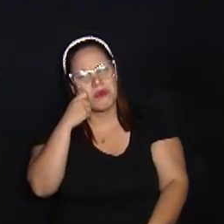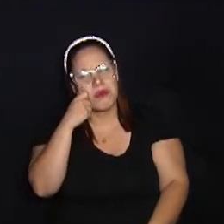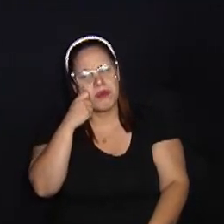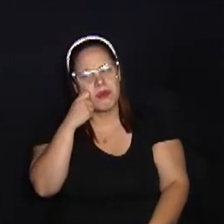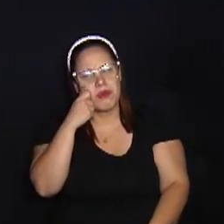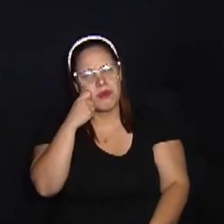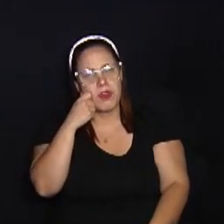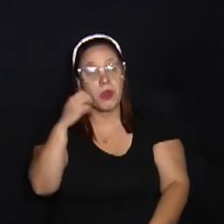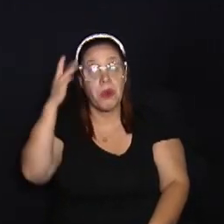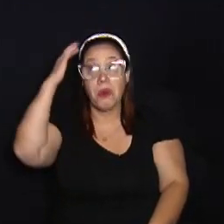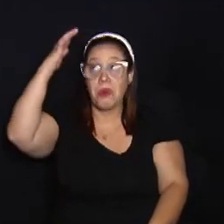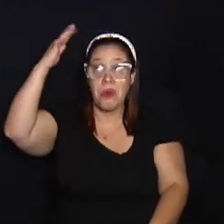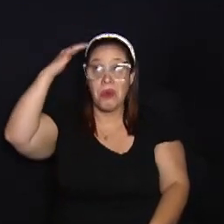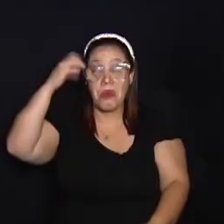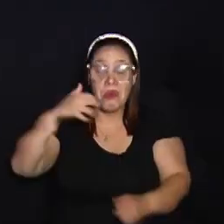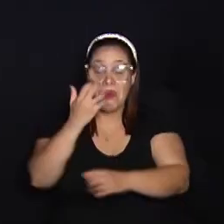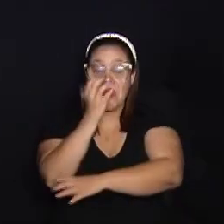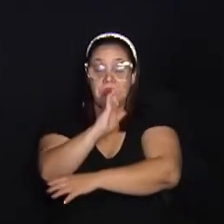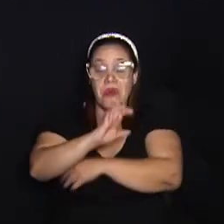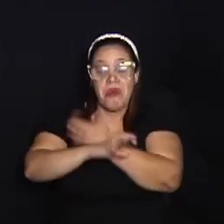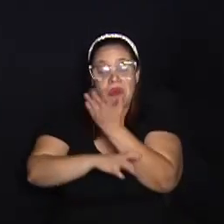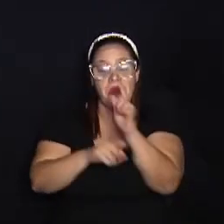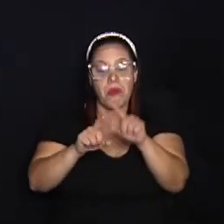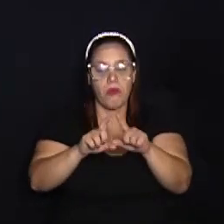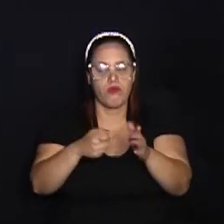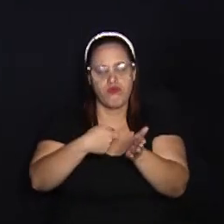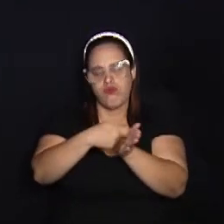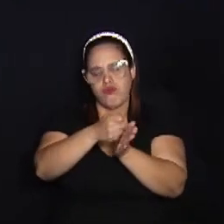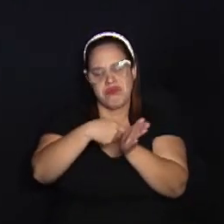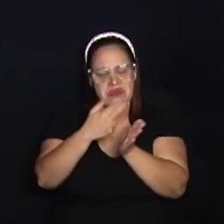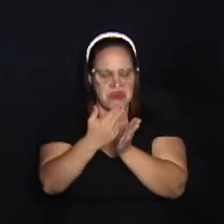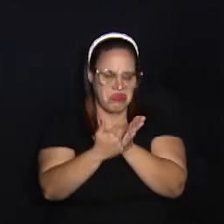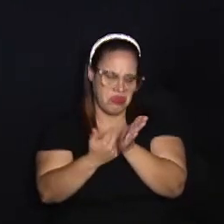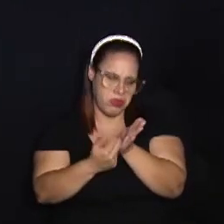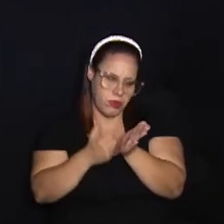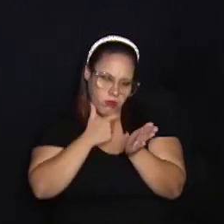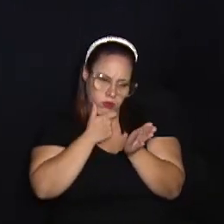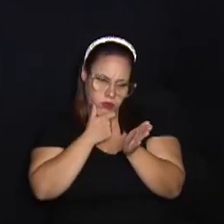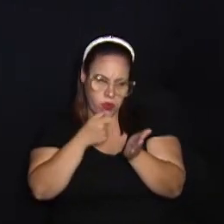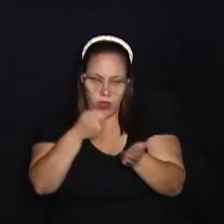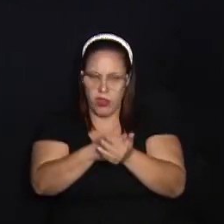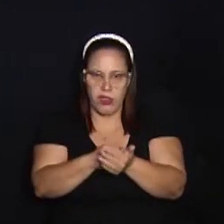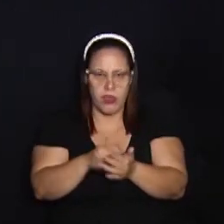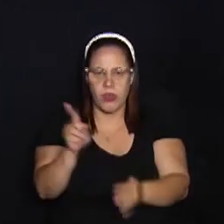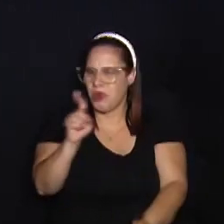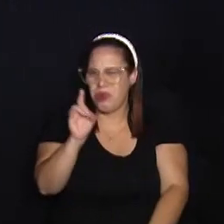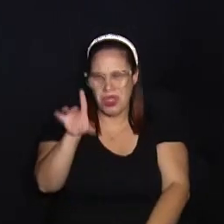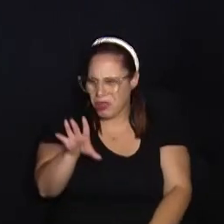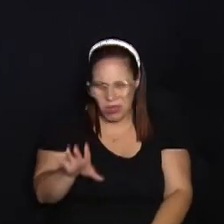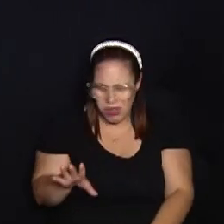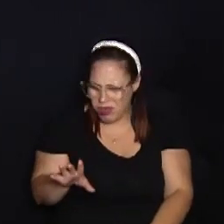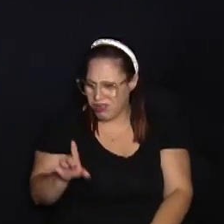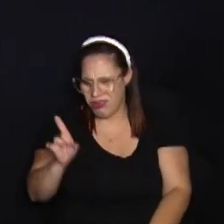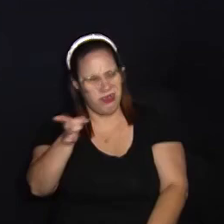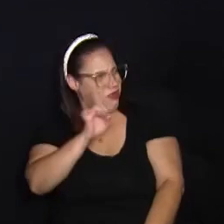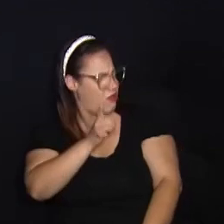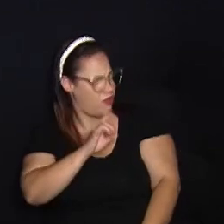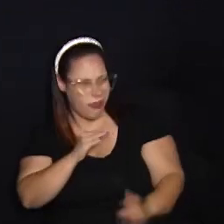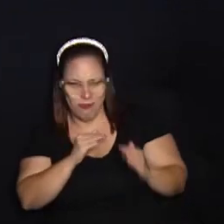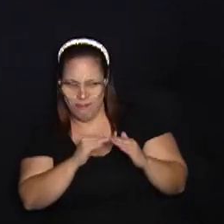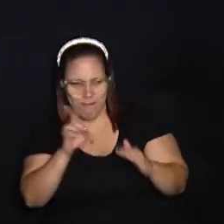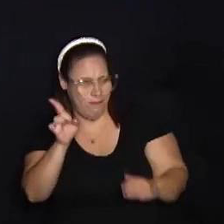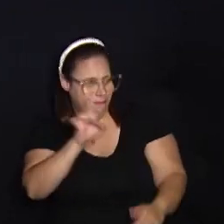ele vai imaginar um jardim, né? Vai desenhar o jardim e vai executar. E não é só isso. Não,